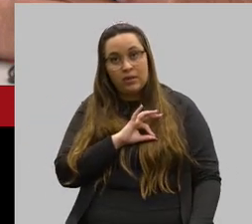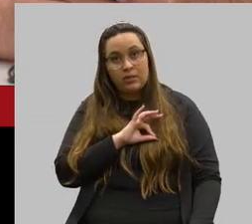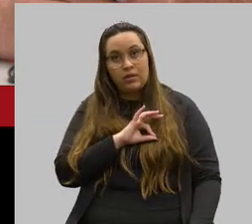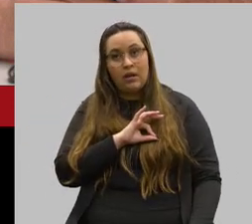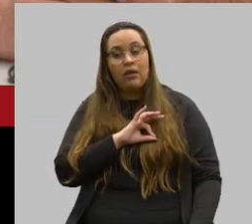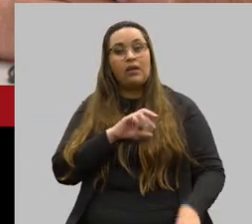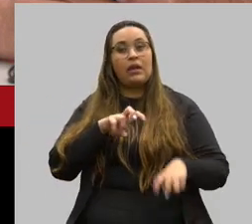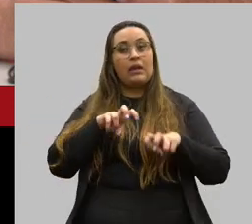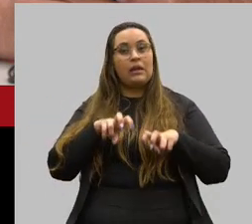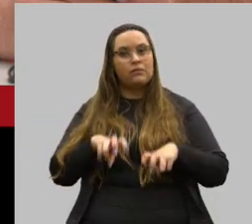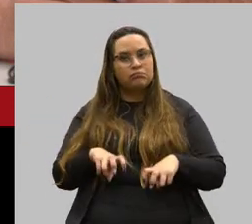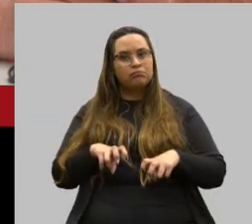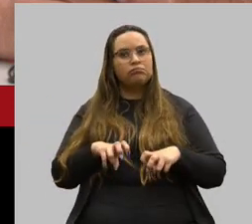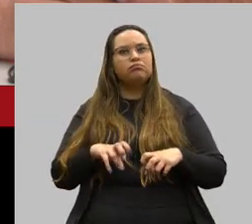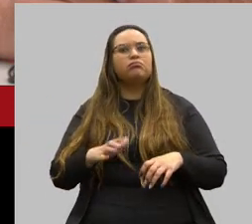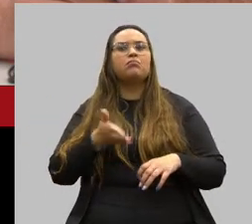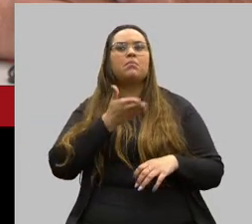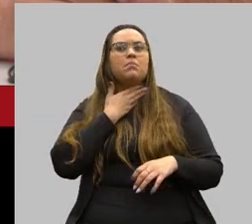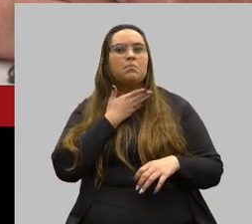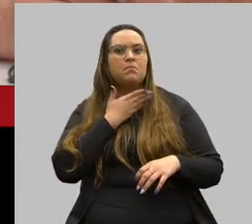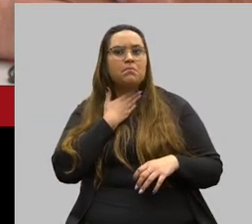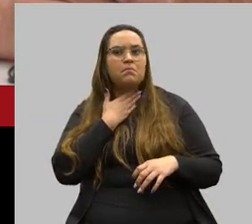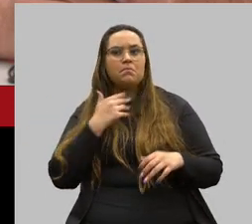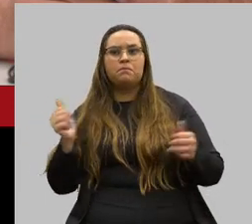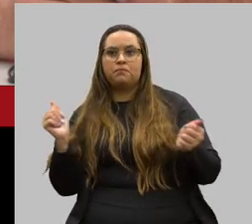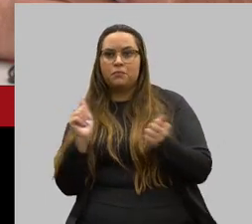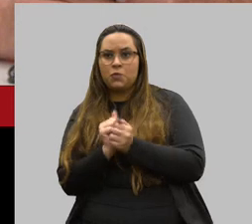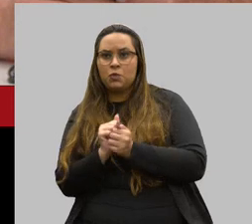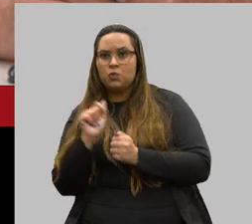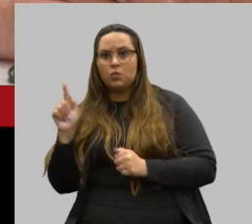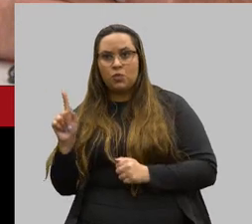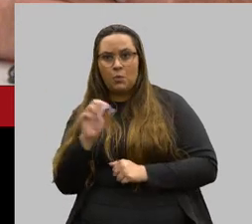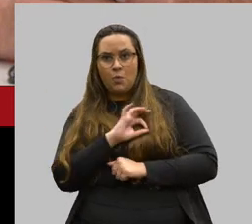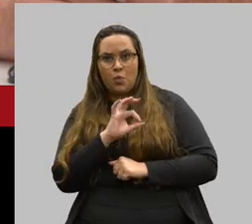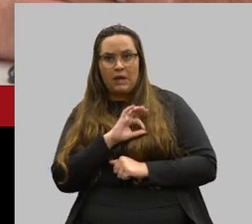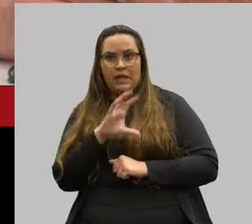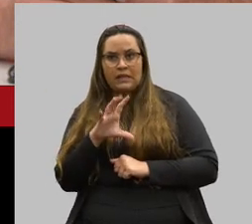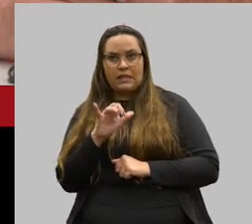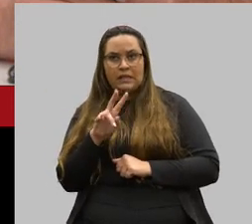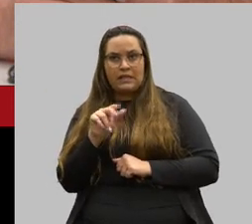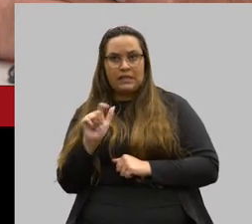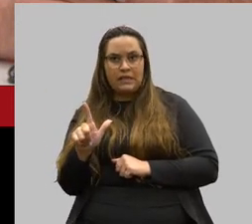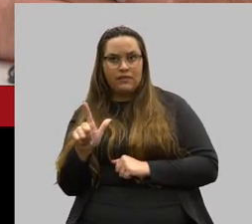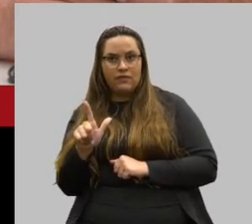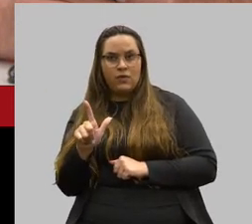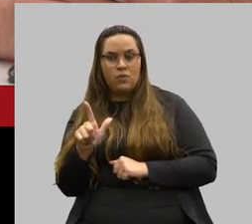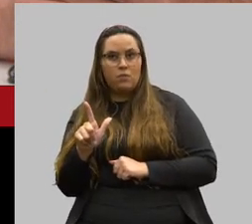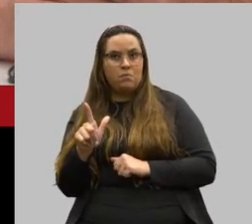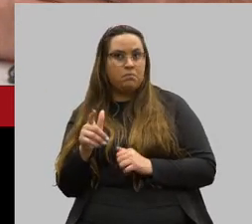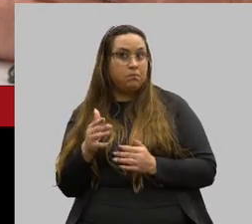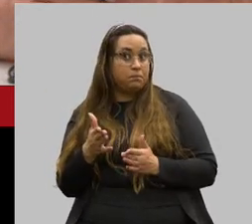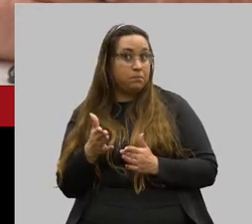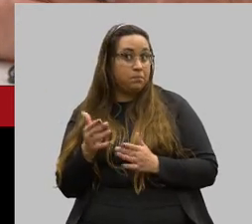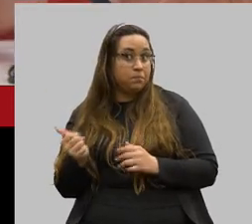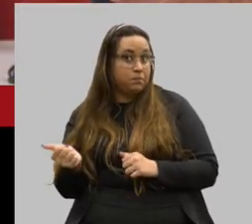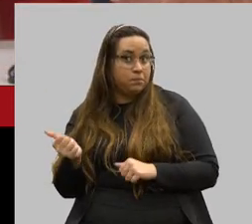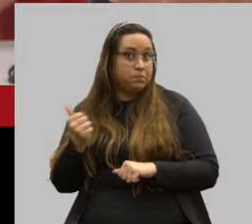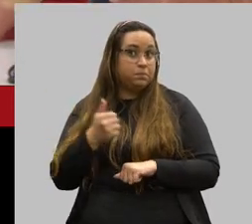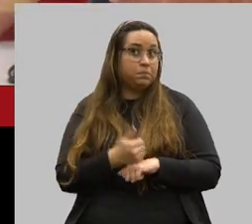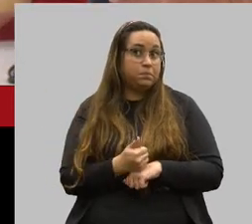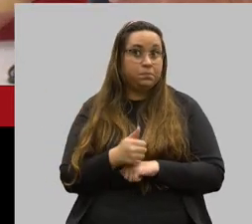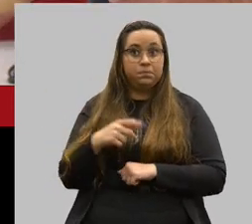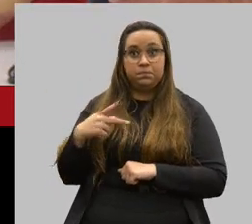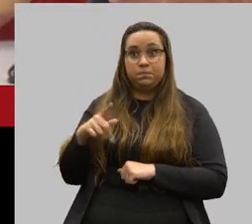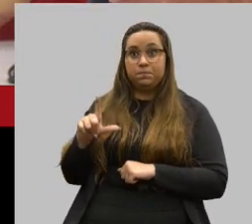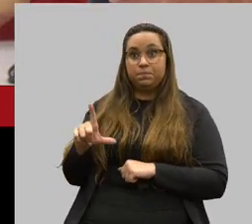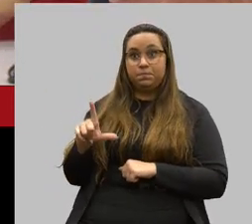mesa com a chefia da Polícia Civil para o envio do substitutivo ao PLC